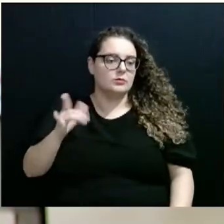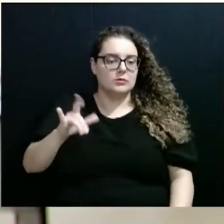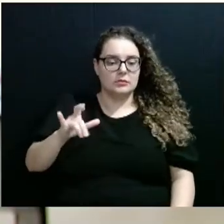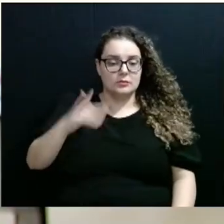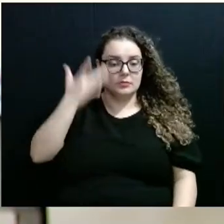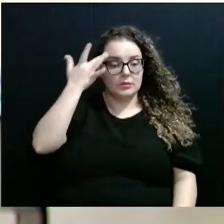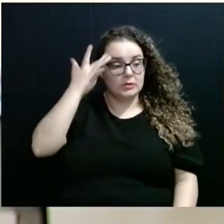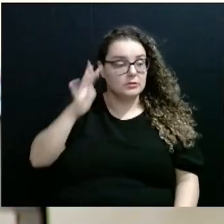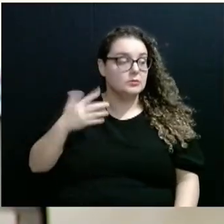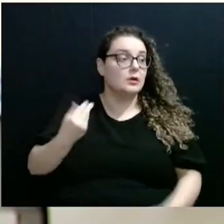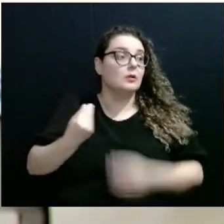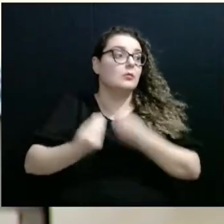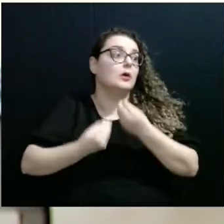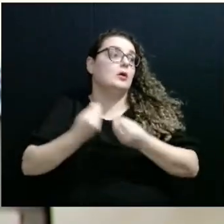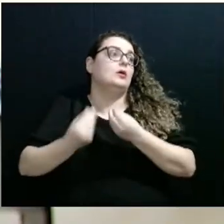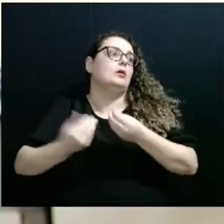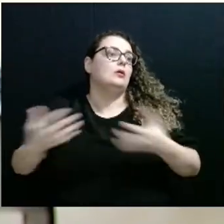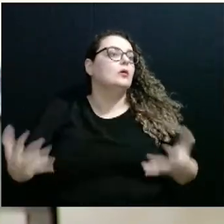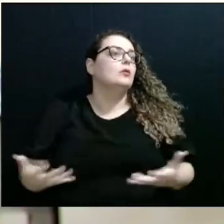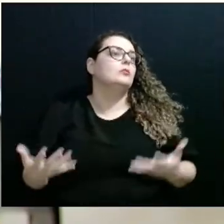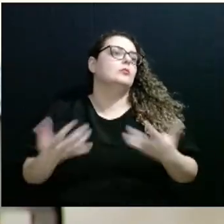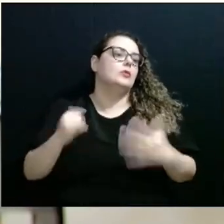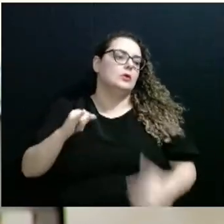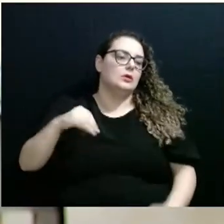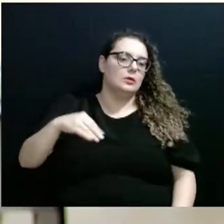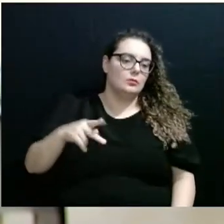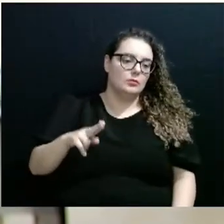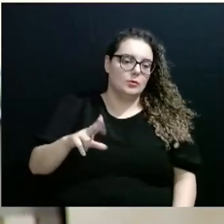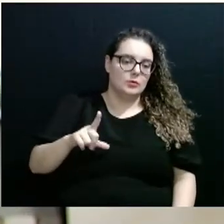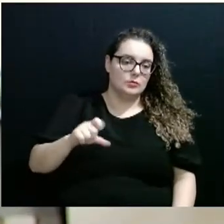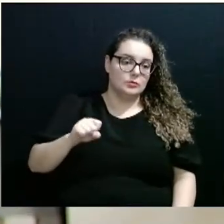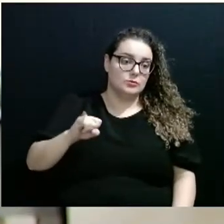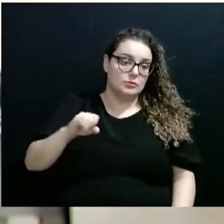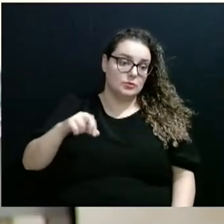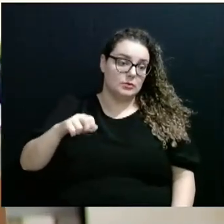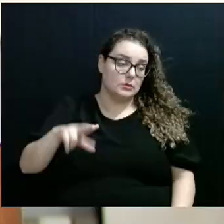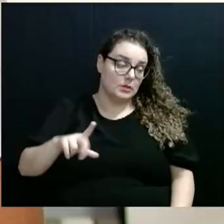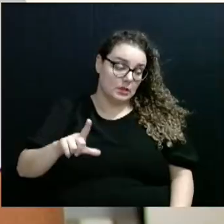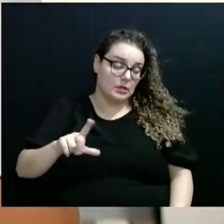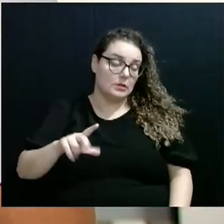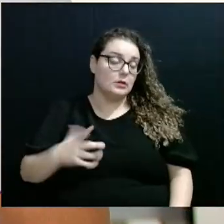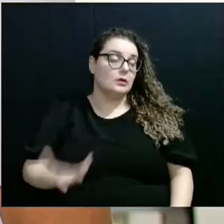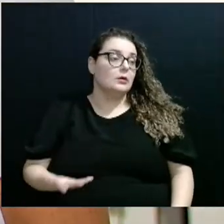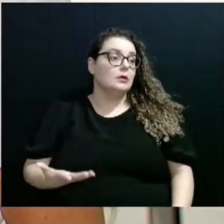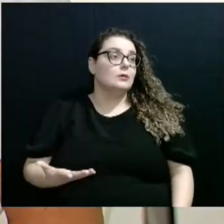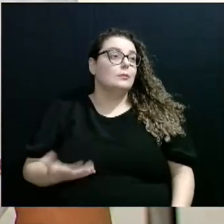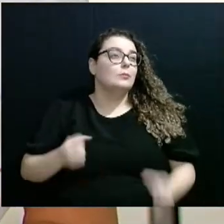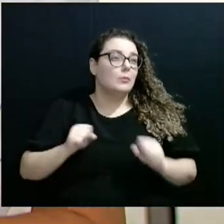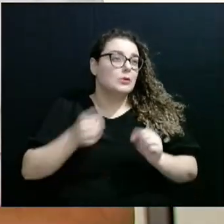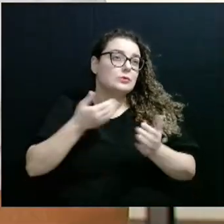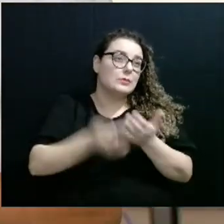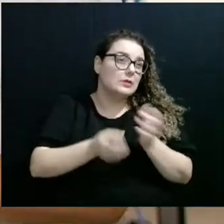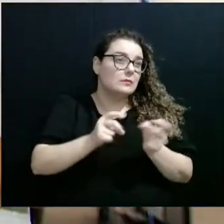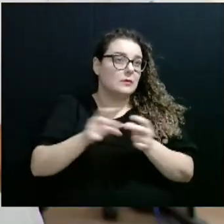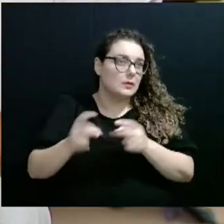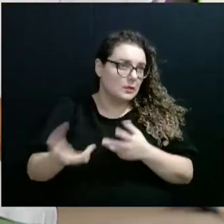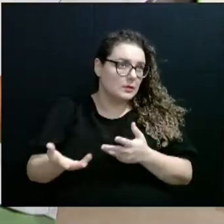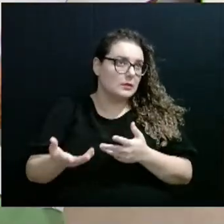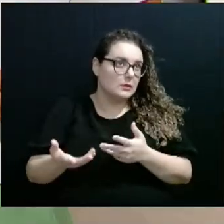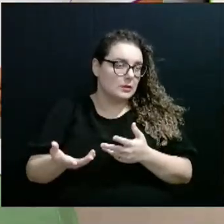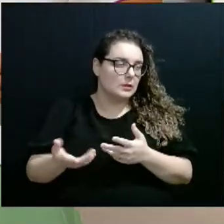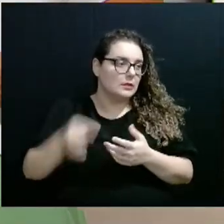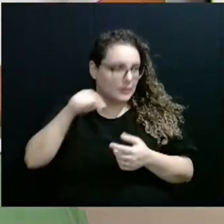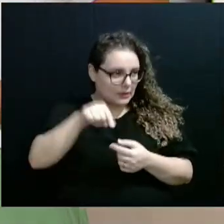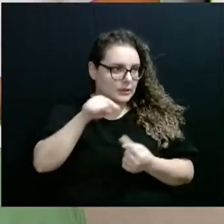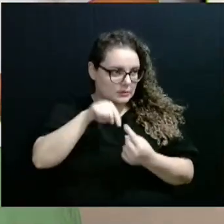como impulsionar. Pode até estar perdendo venda por conta disso, né? Então, esse é o objetivo principal? Exatamente. Porque,